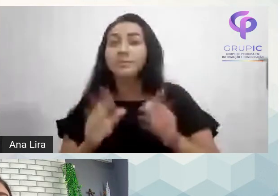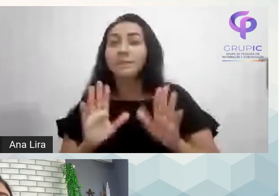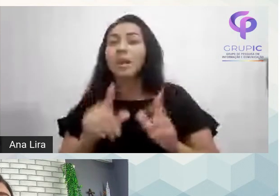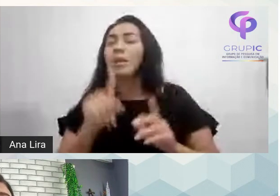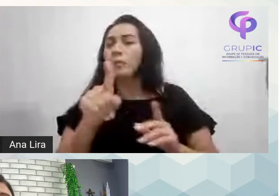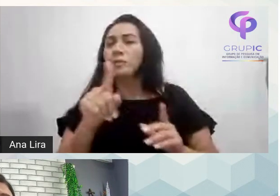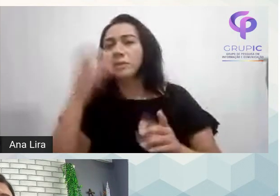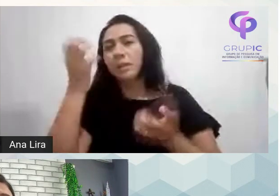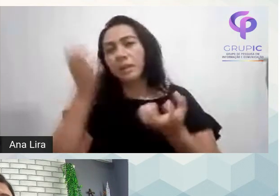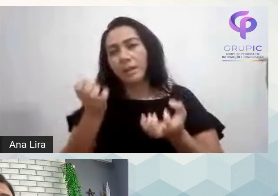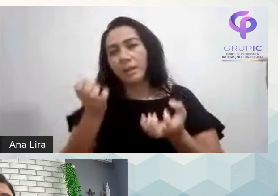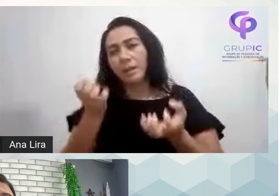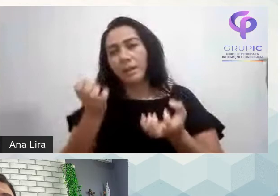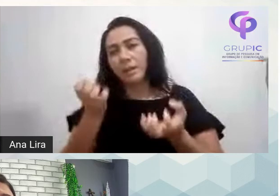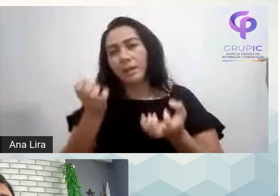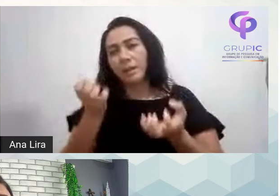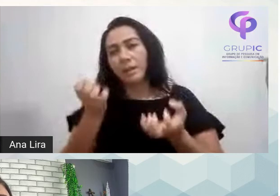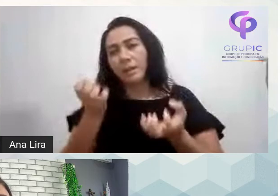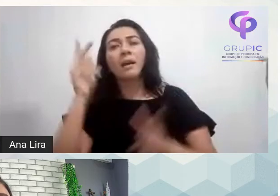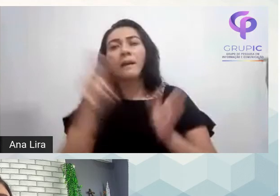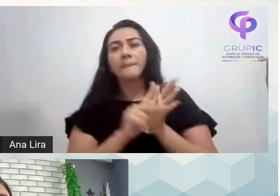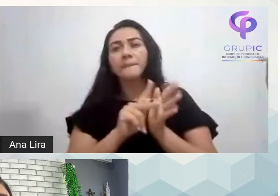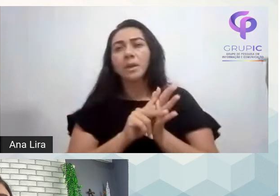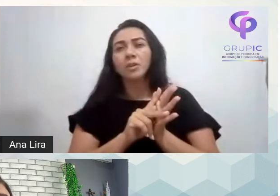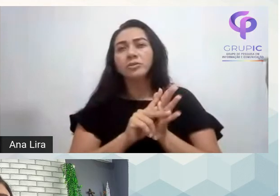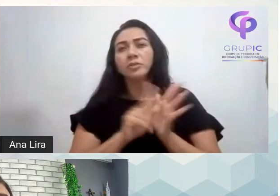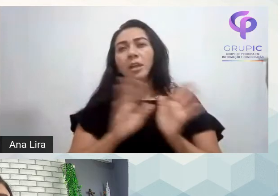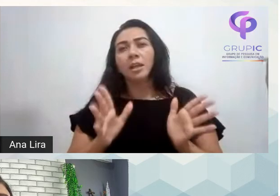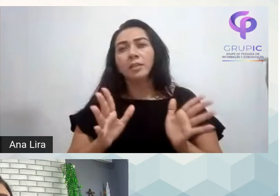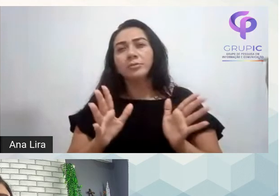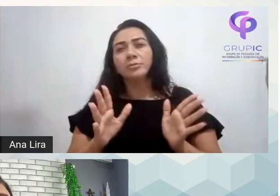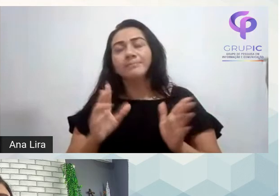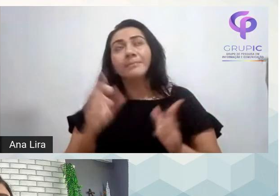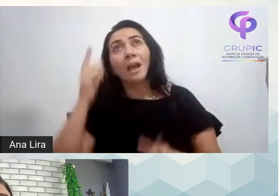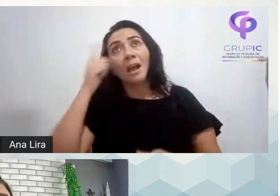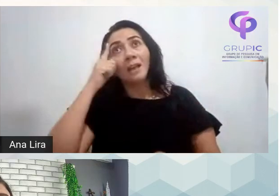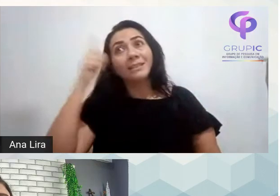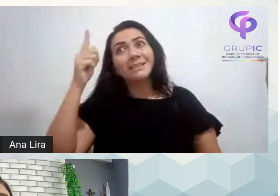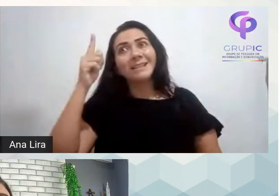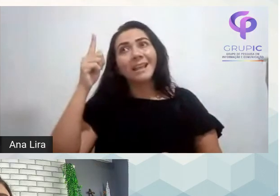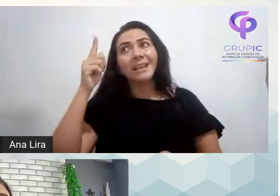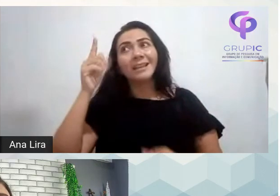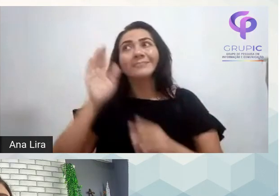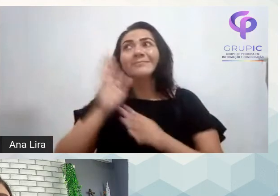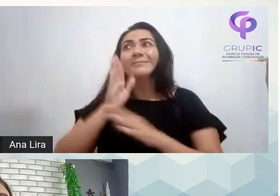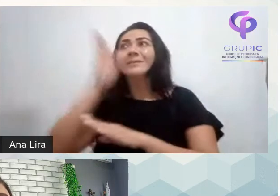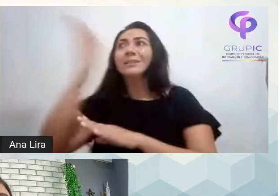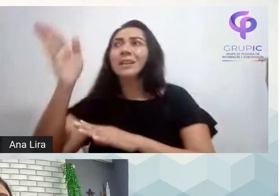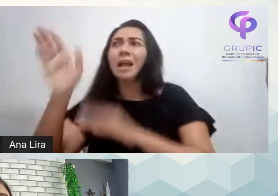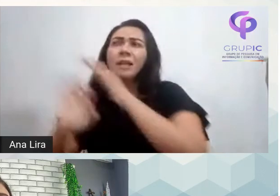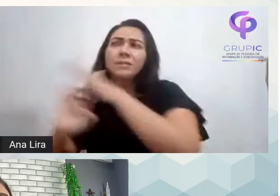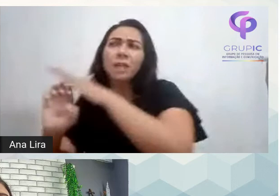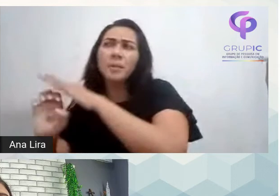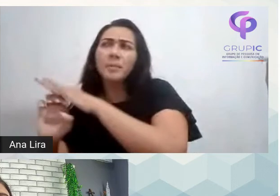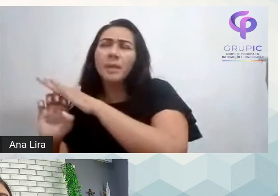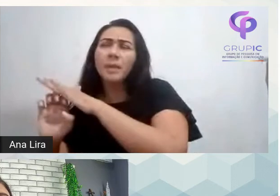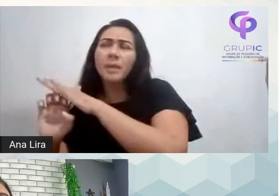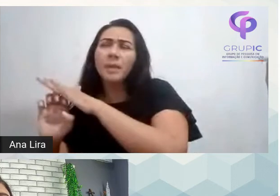uma empresa que eu tô de olho nela, eu quero saber se ela pode ou não aportar, né?